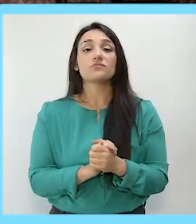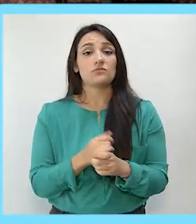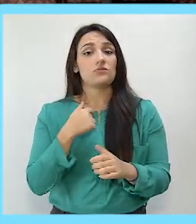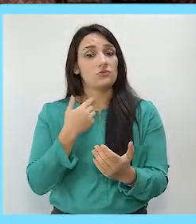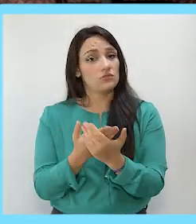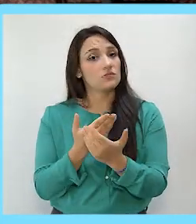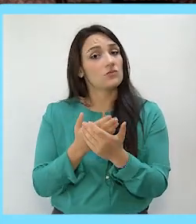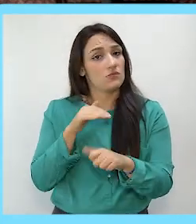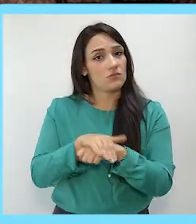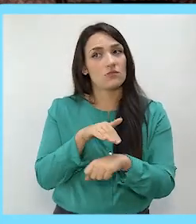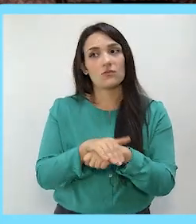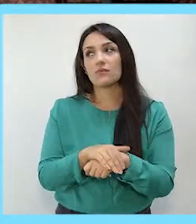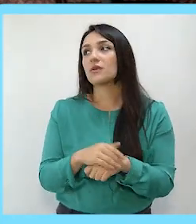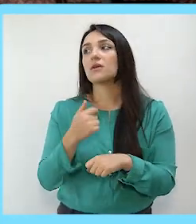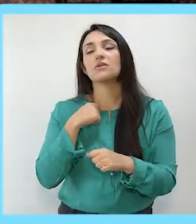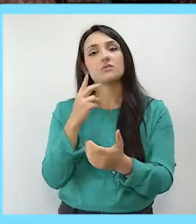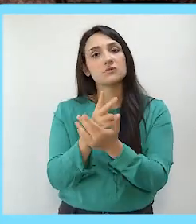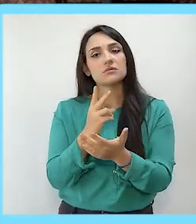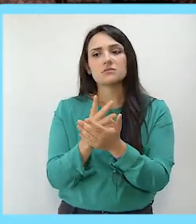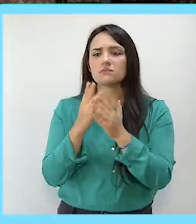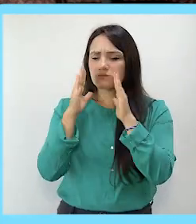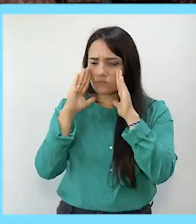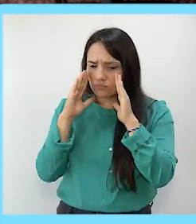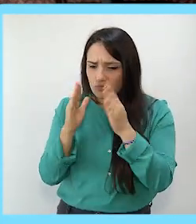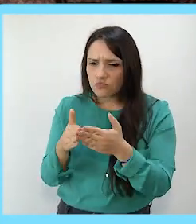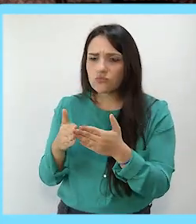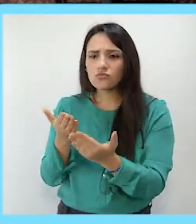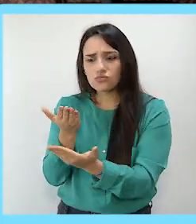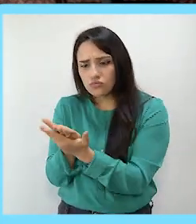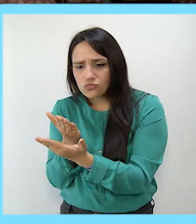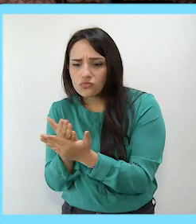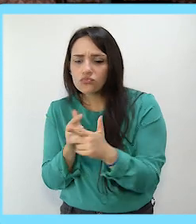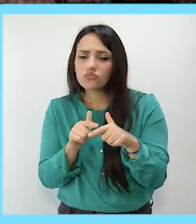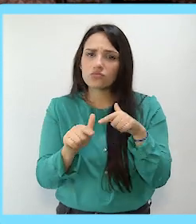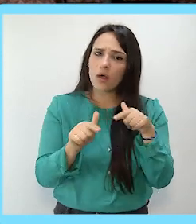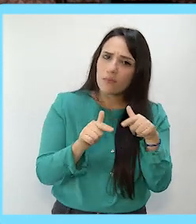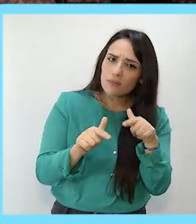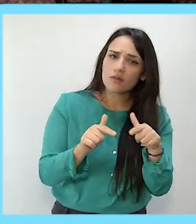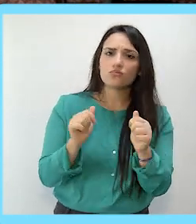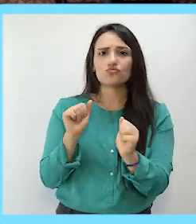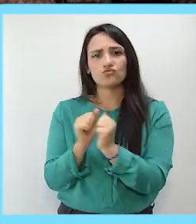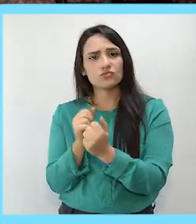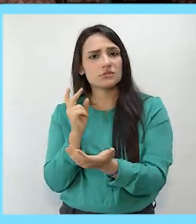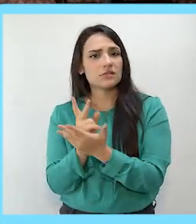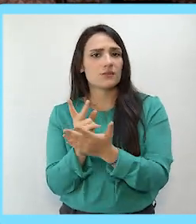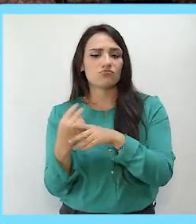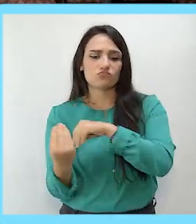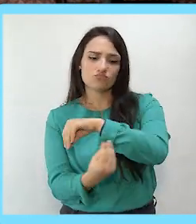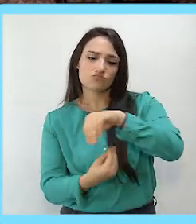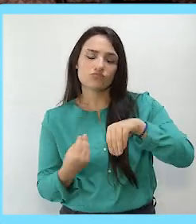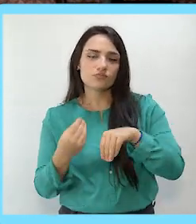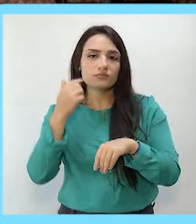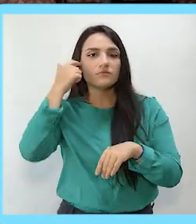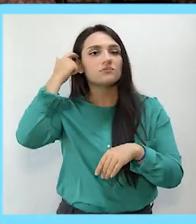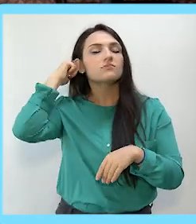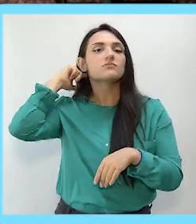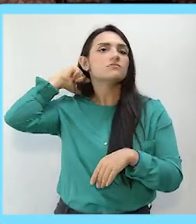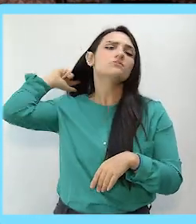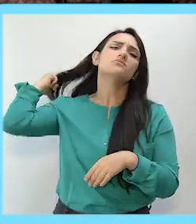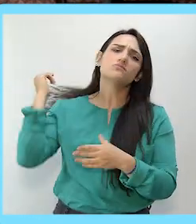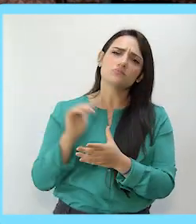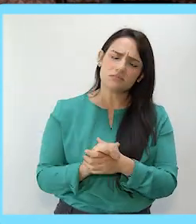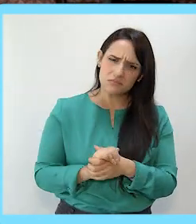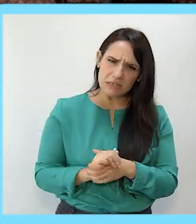noite, Então eu tinha essa concentração, né, de estudos e trabalho. Eu fiquei sabendo que você